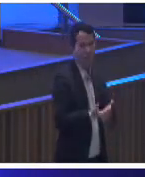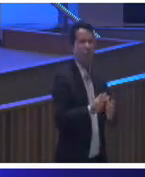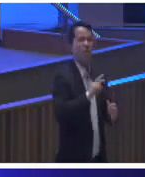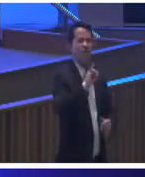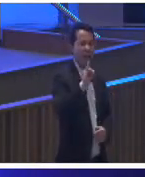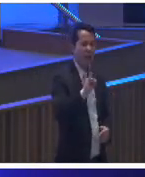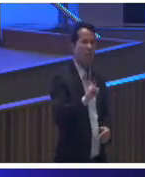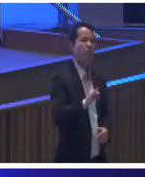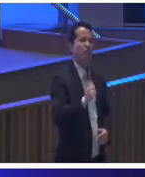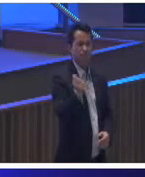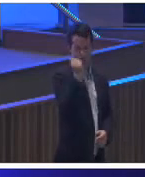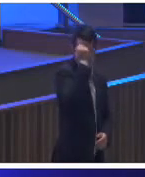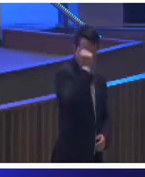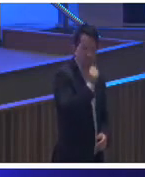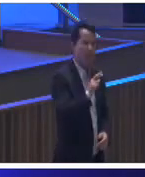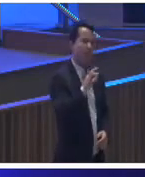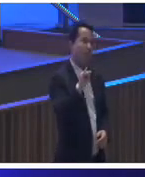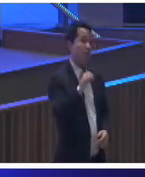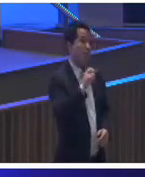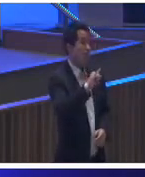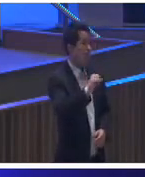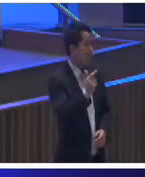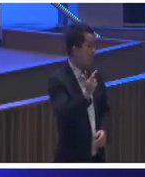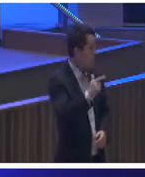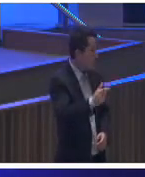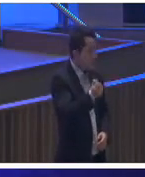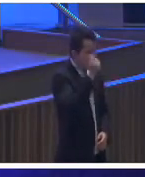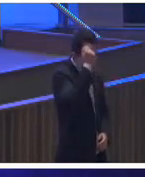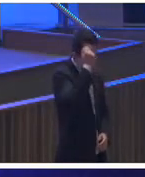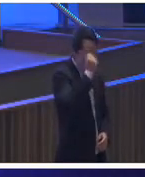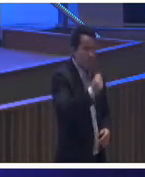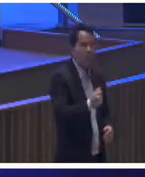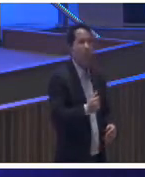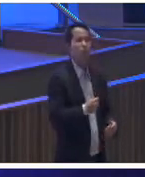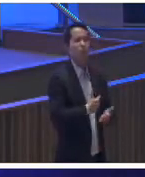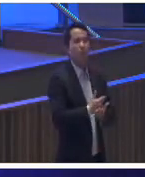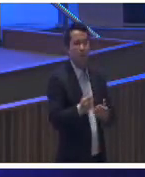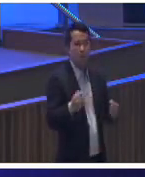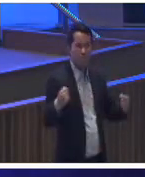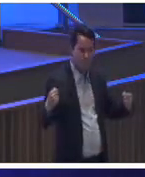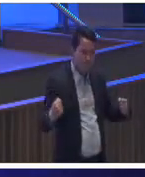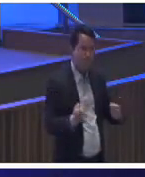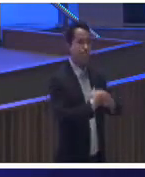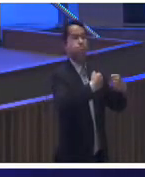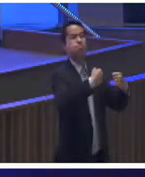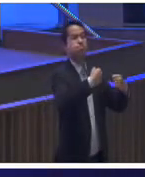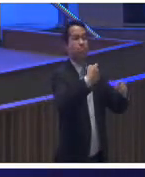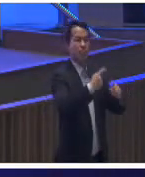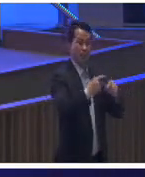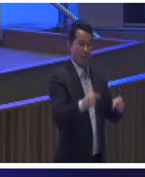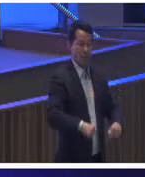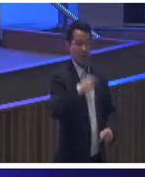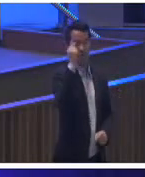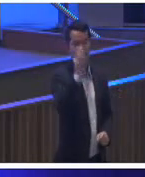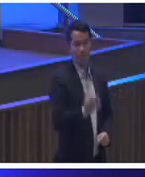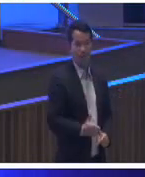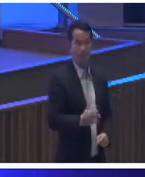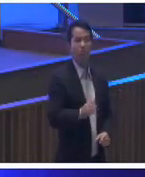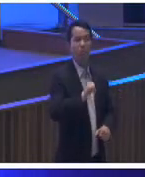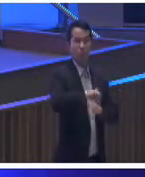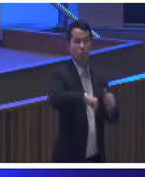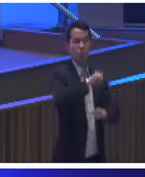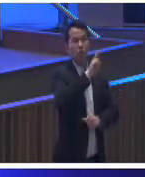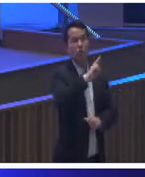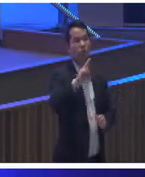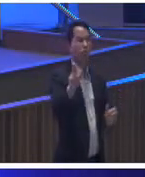transformado. E se não se converter, vai dar uma trombada com a cultura, porque essa cultura desse país vai mudar, em nome de Jesus.